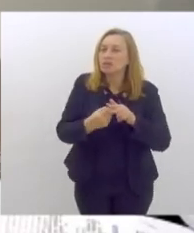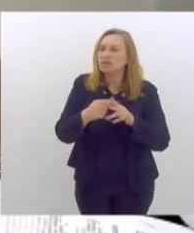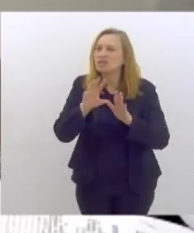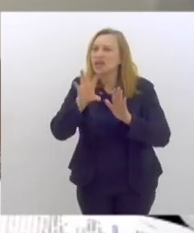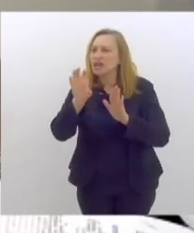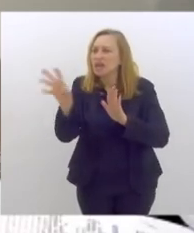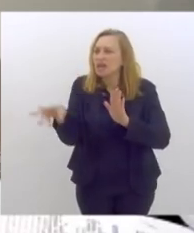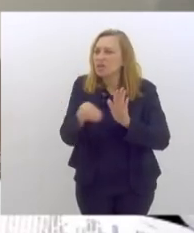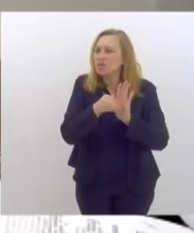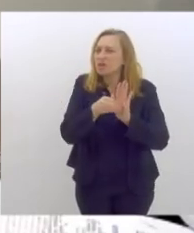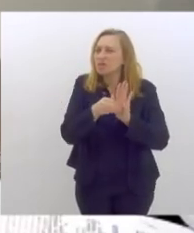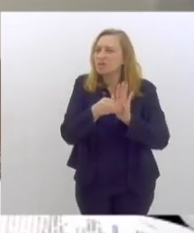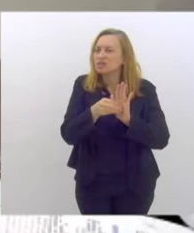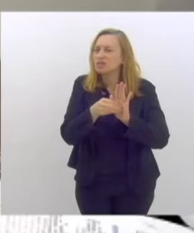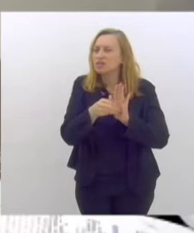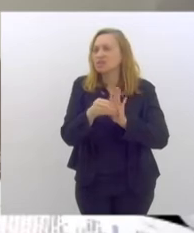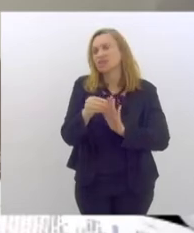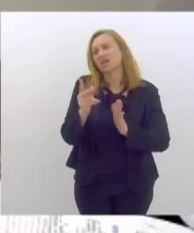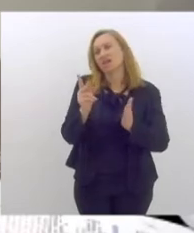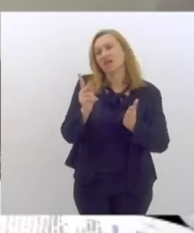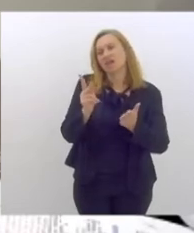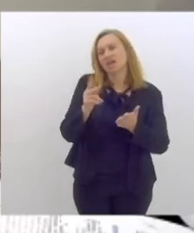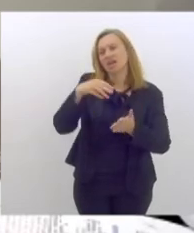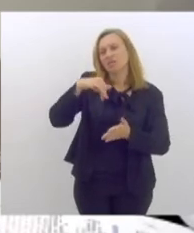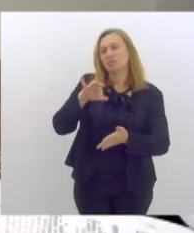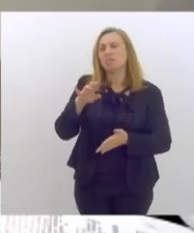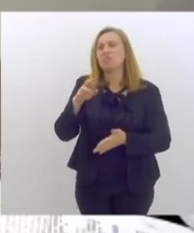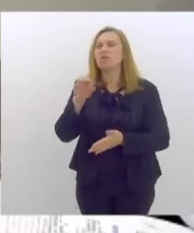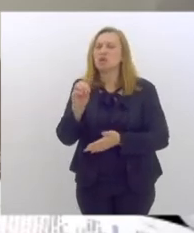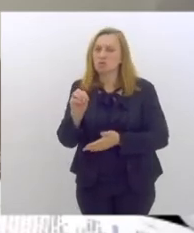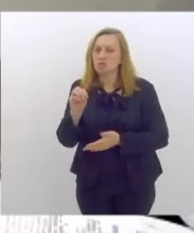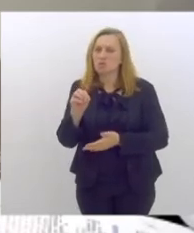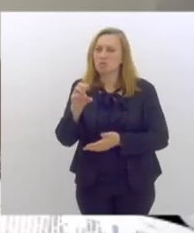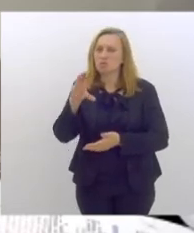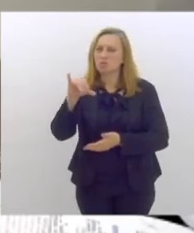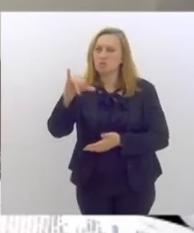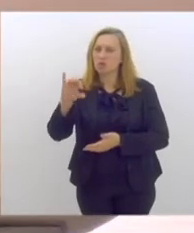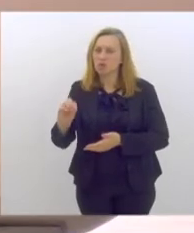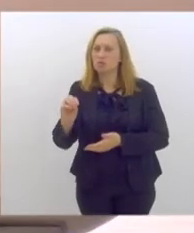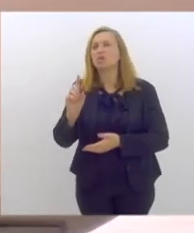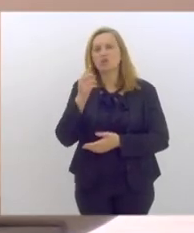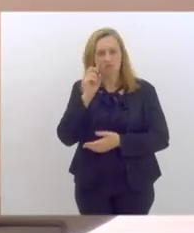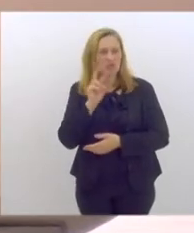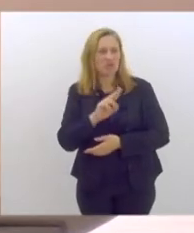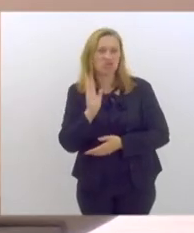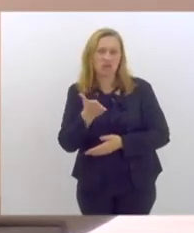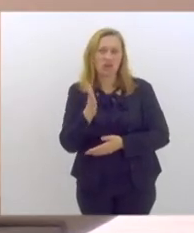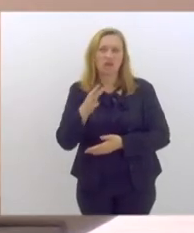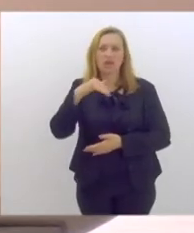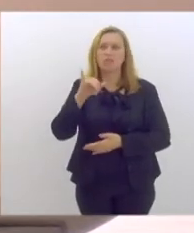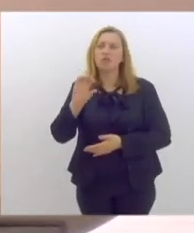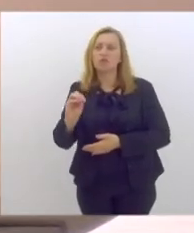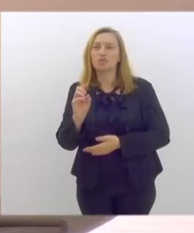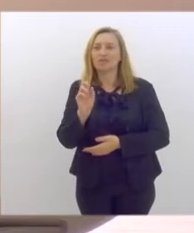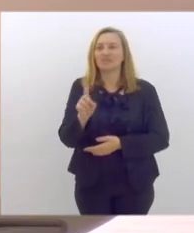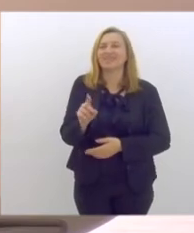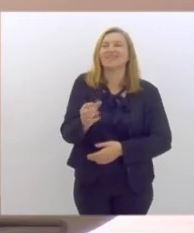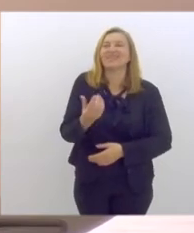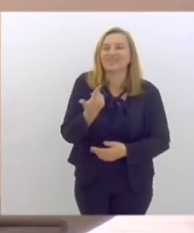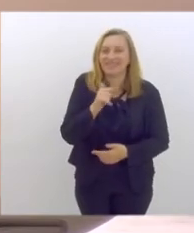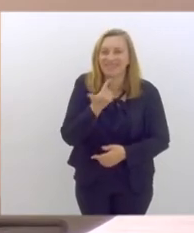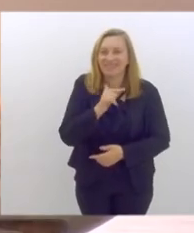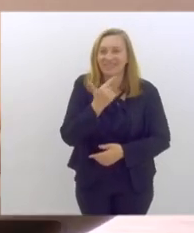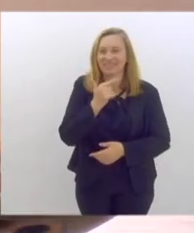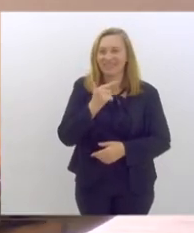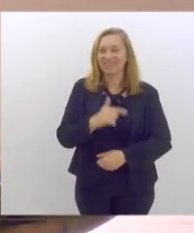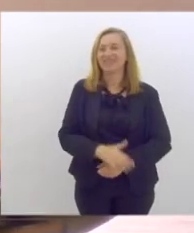se não vai ser um mico que são micro câmeras micro câmeras Eu já vi mas é meio comeu e